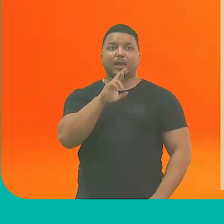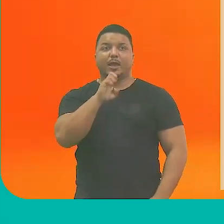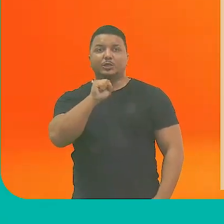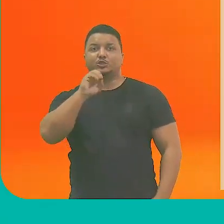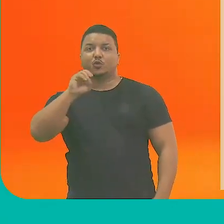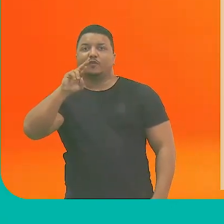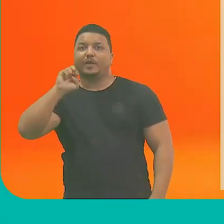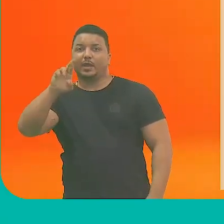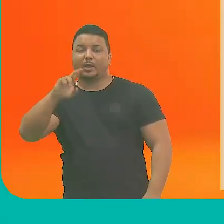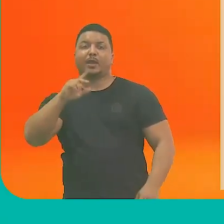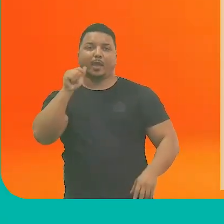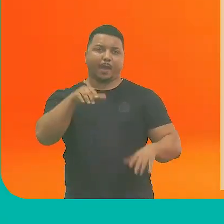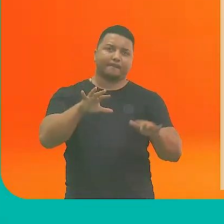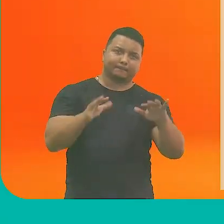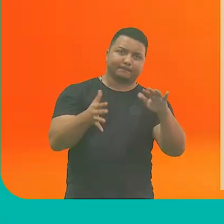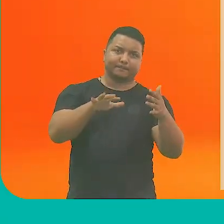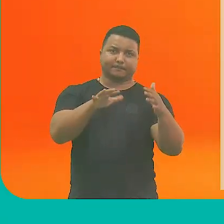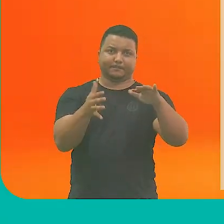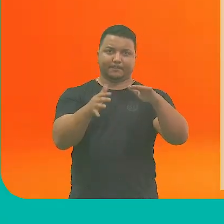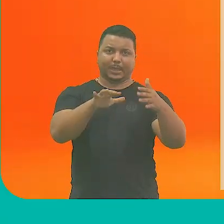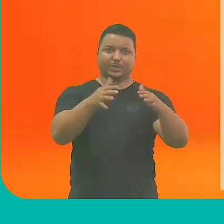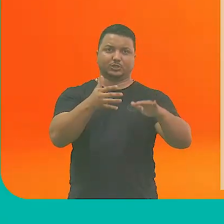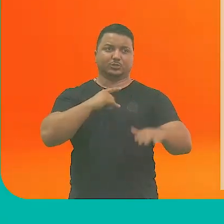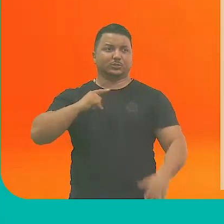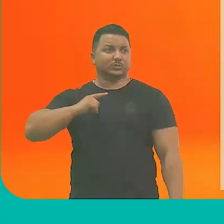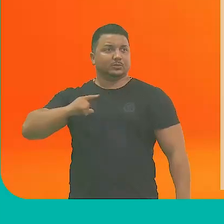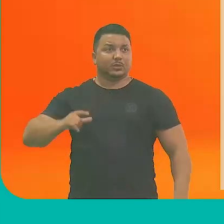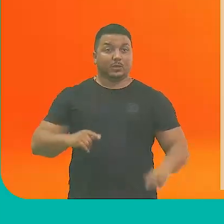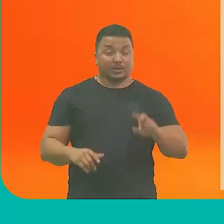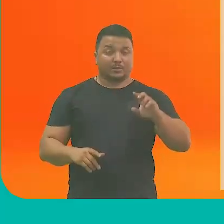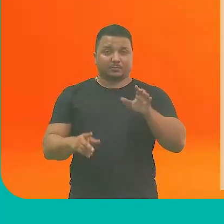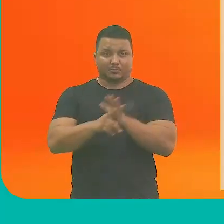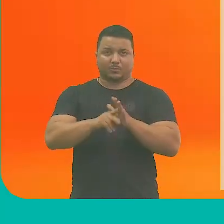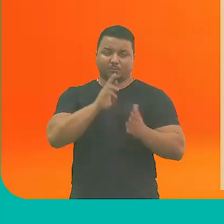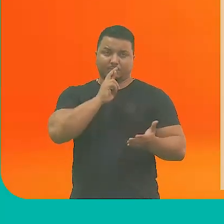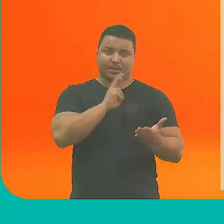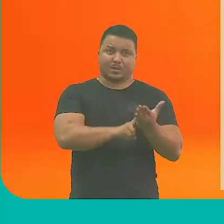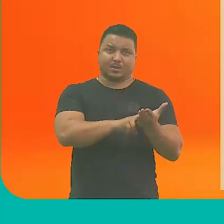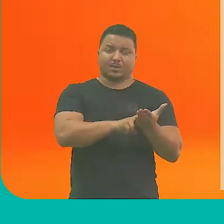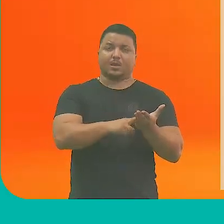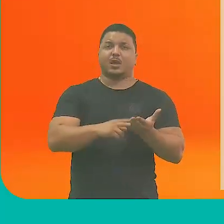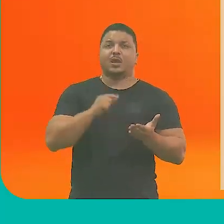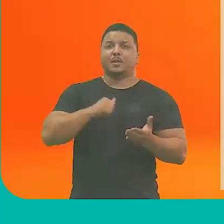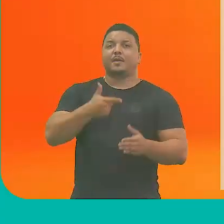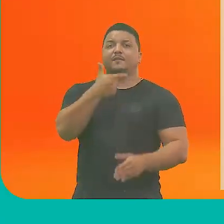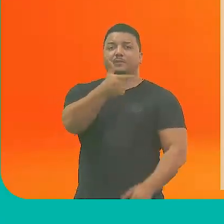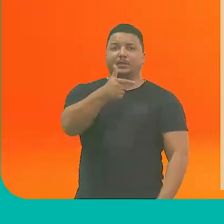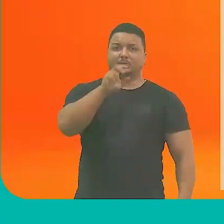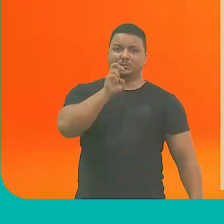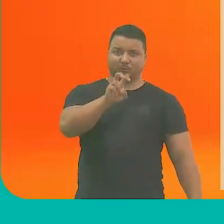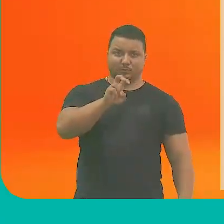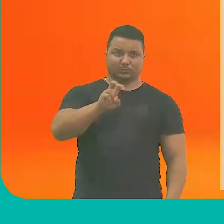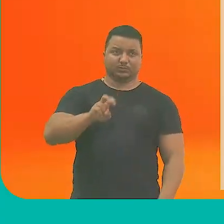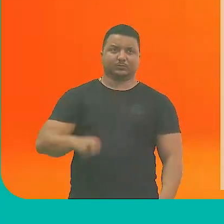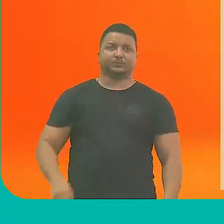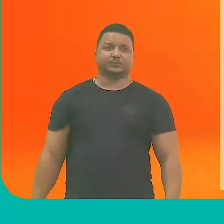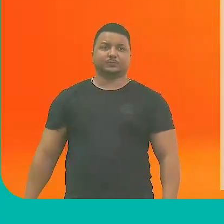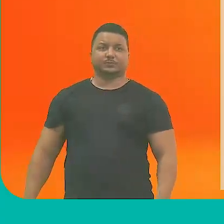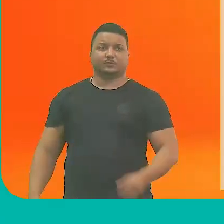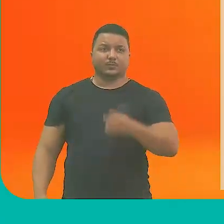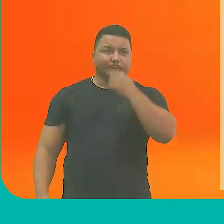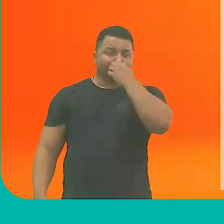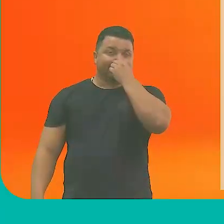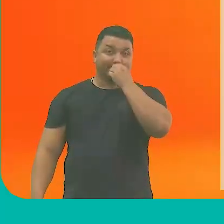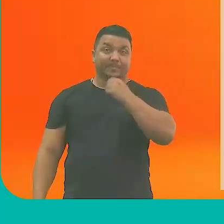ser média. Então, a habilidade resolver aqui, ela é a 25.